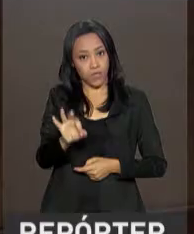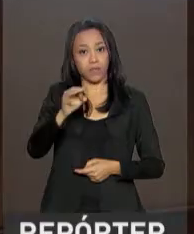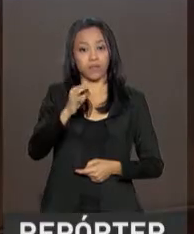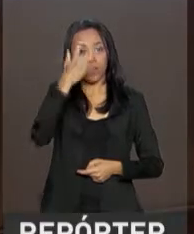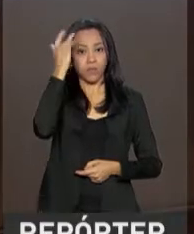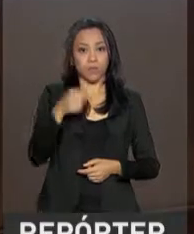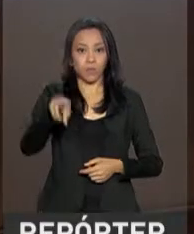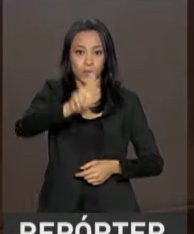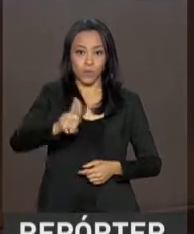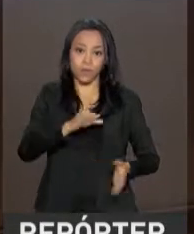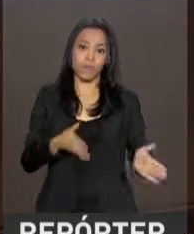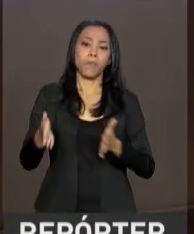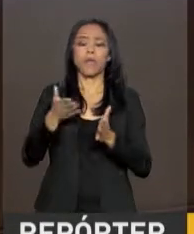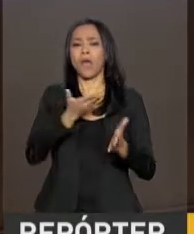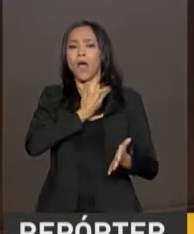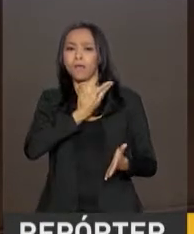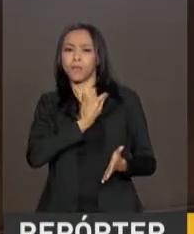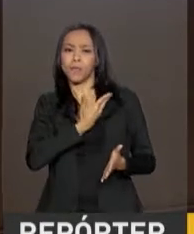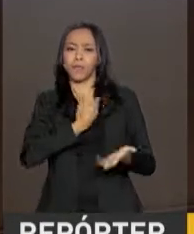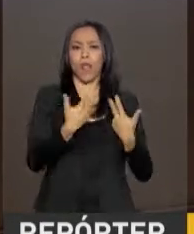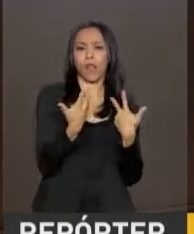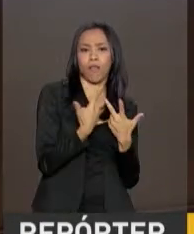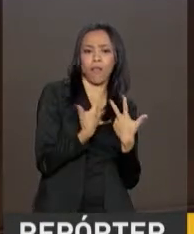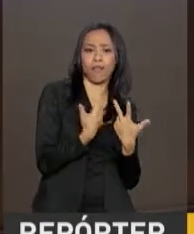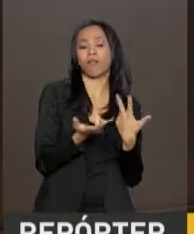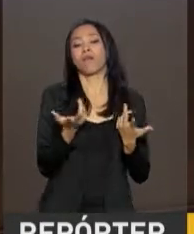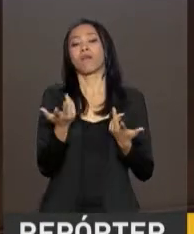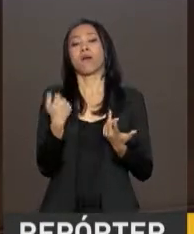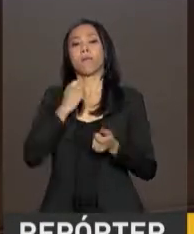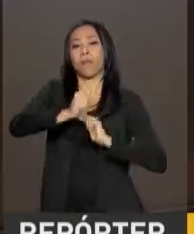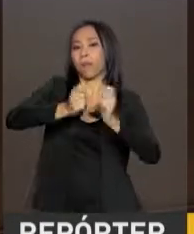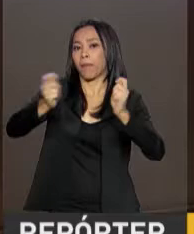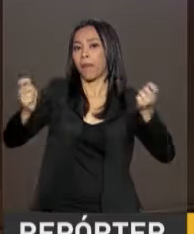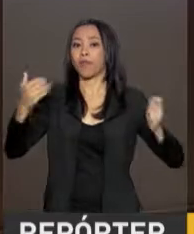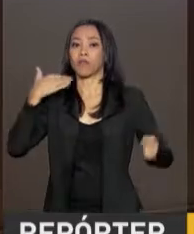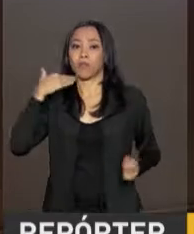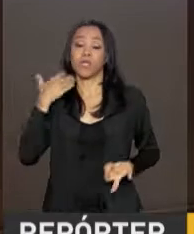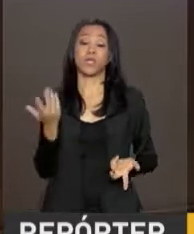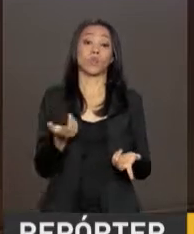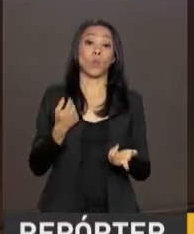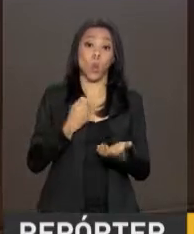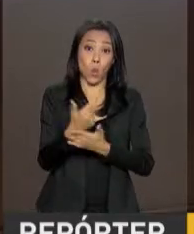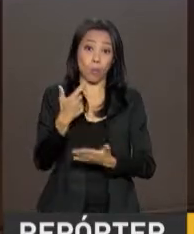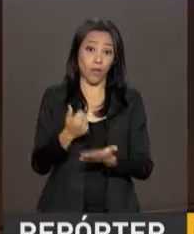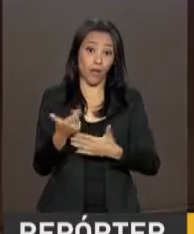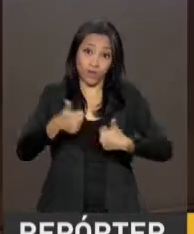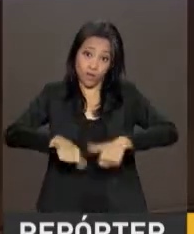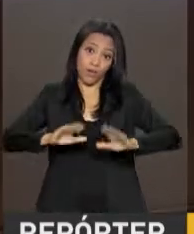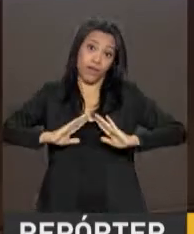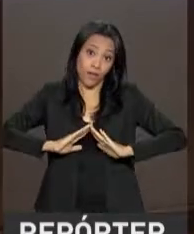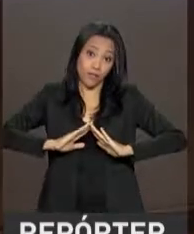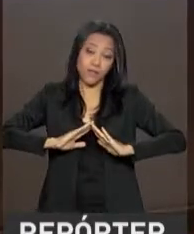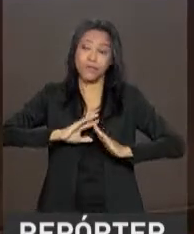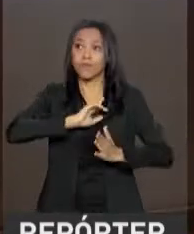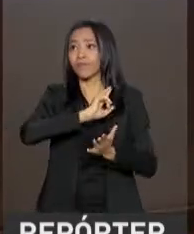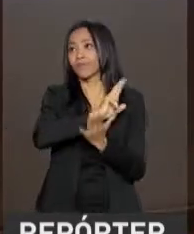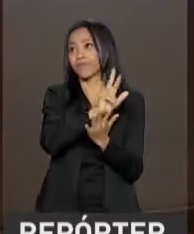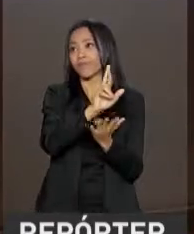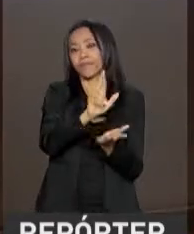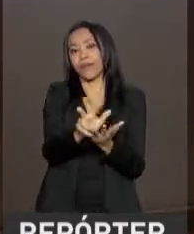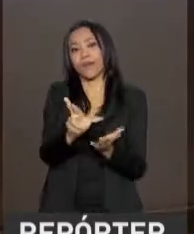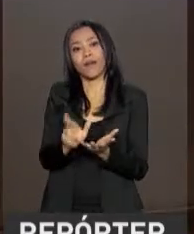falar com os amigos pagar contas bancárias fazer compras sem sair de casa são várias as vantagens